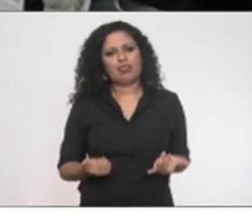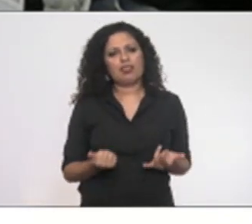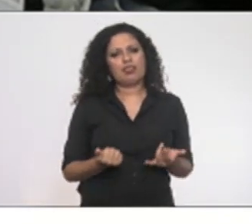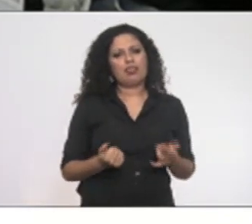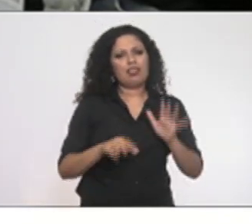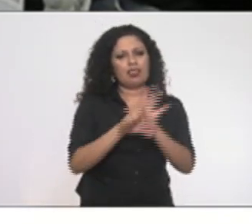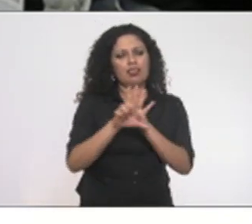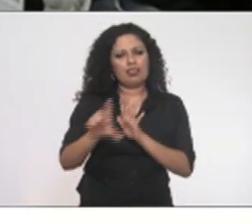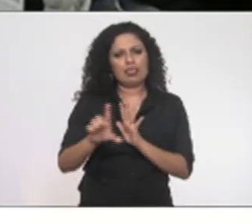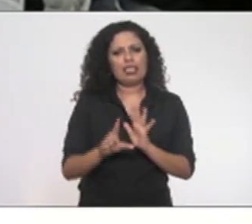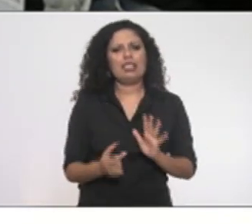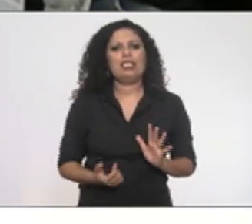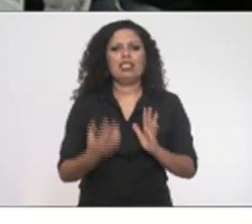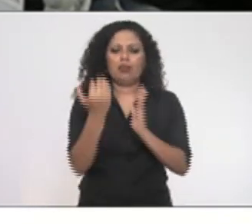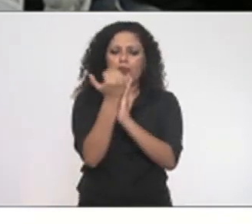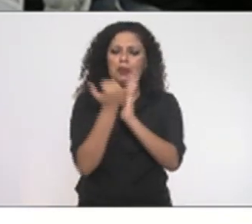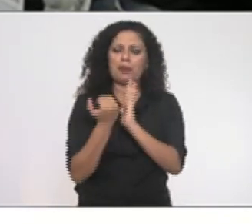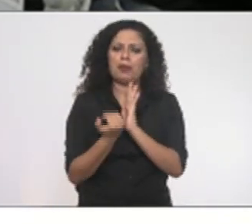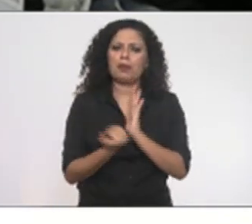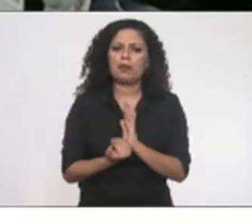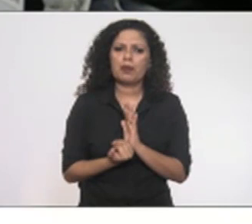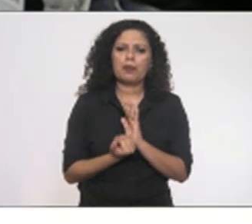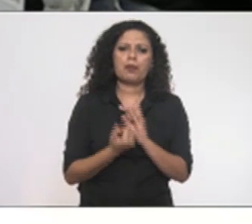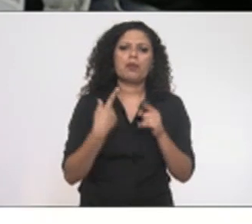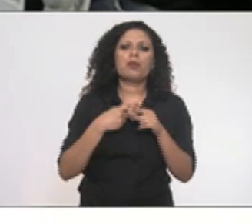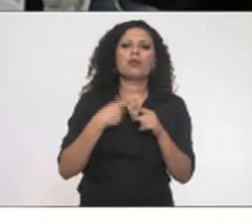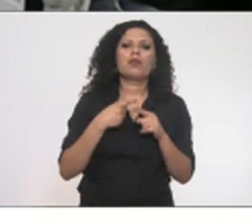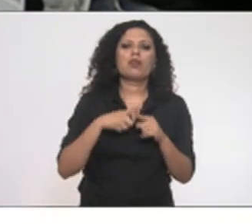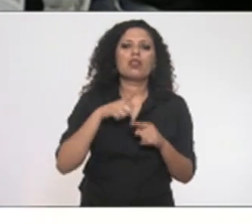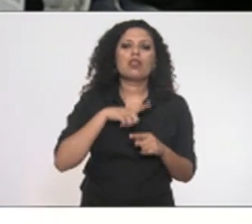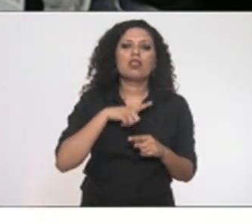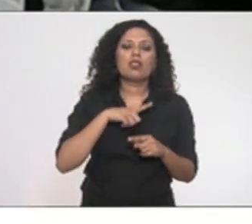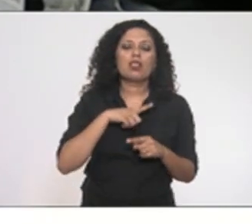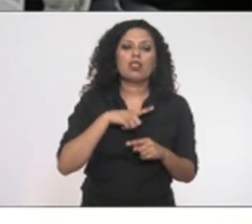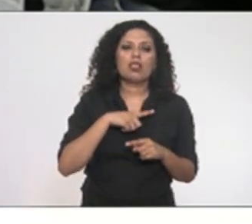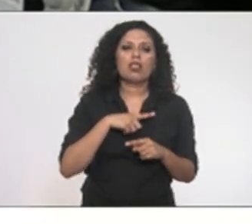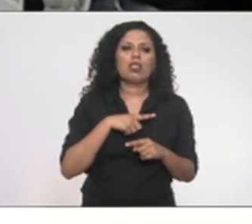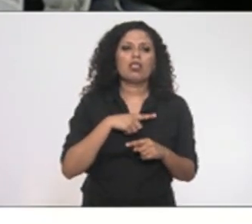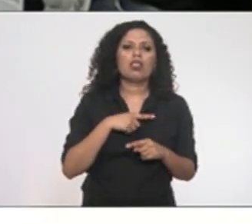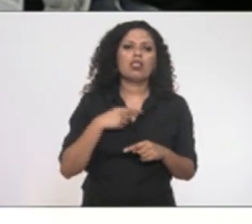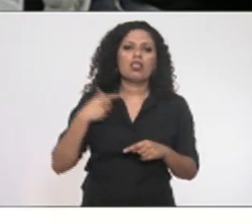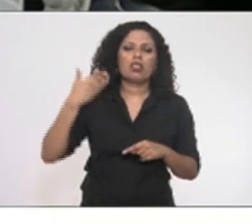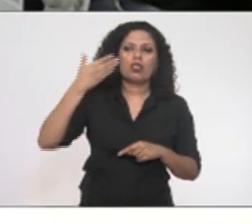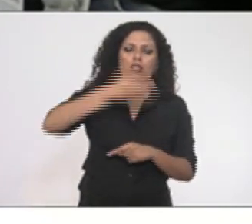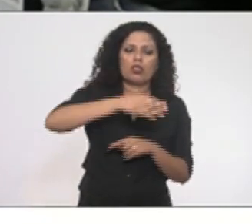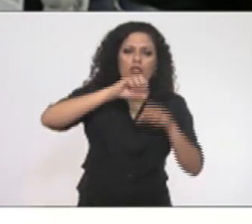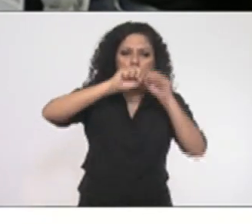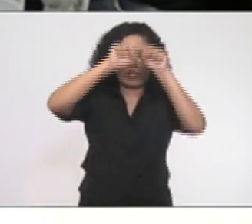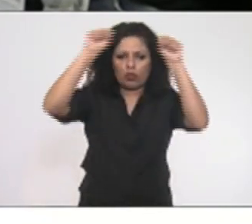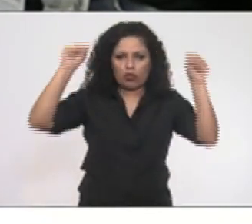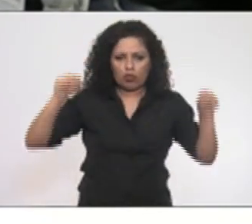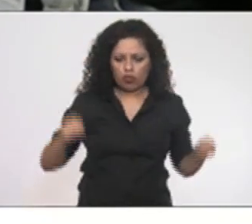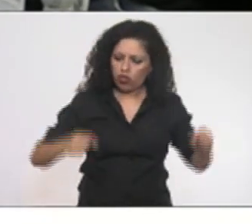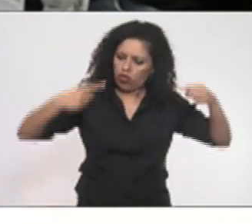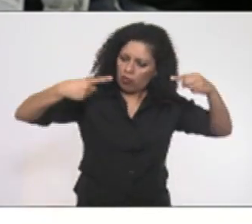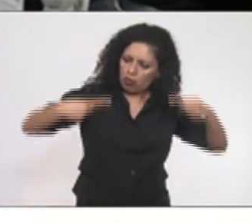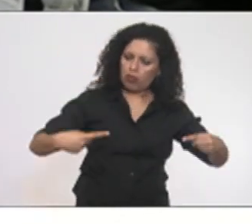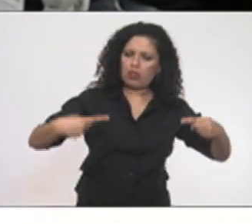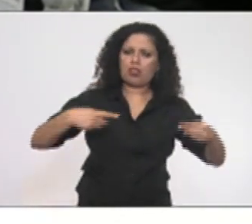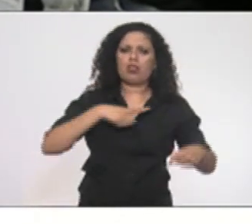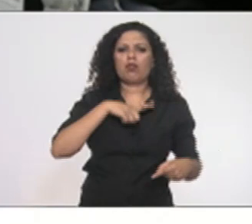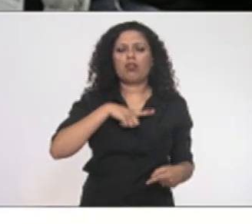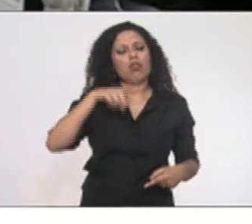agência reguladora para que se tenha, para que a gente consiga chegar no mercado competitivo e que a agência reguladora